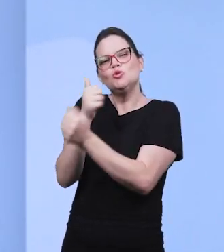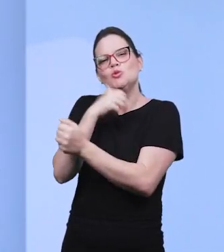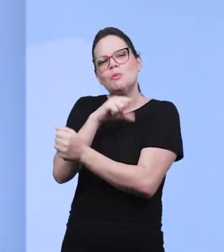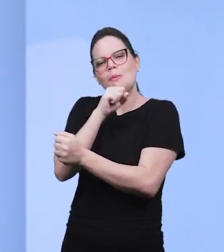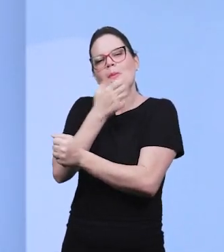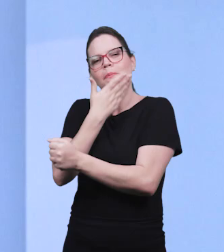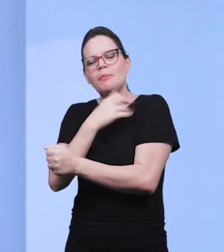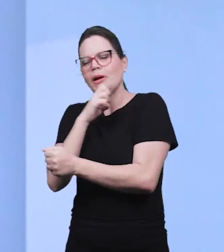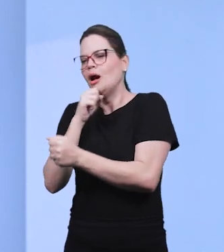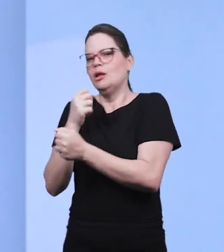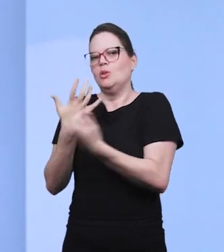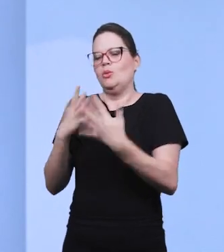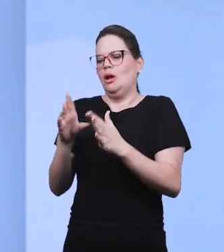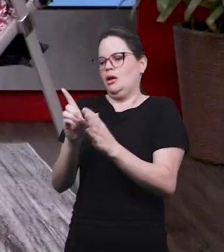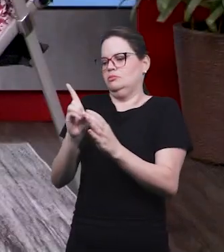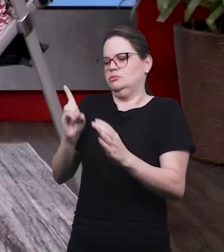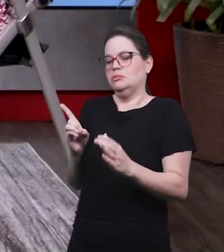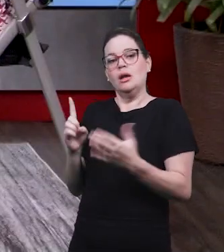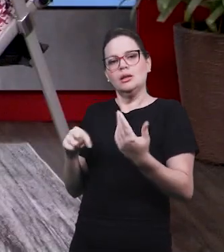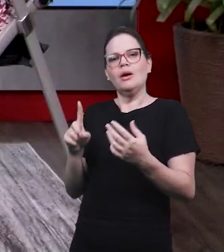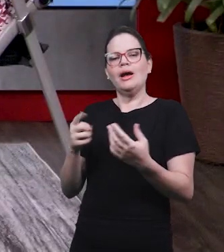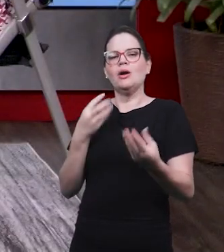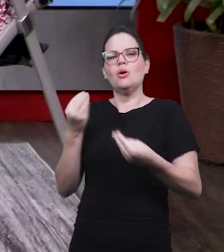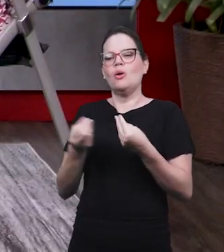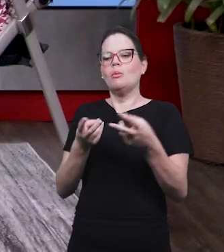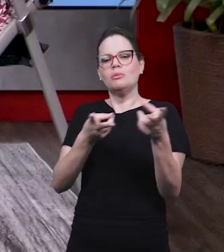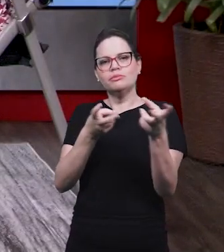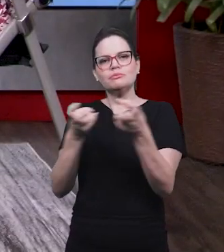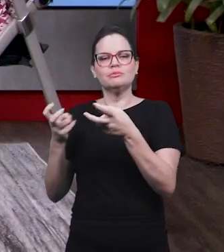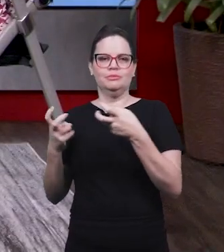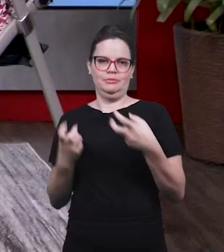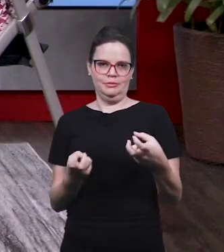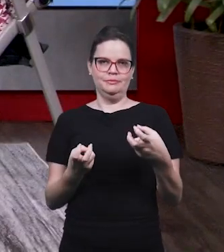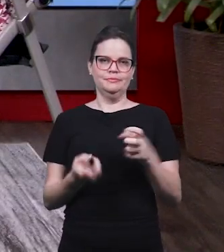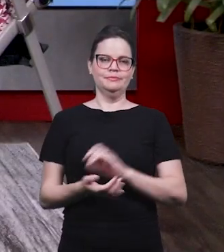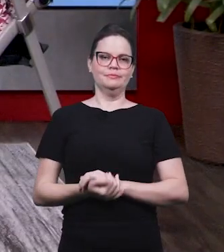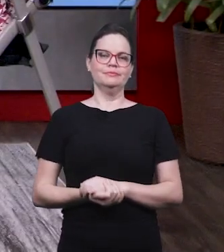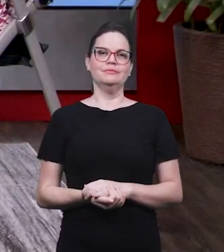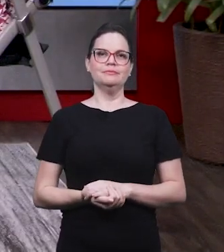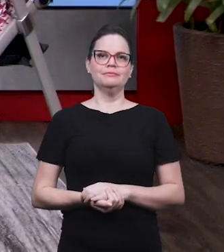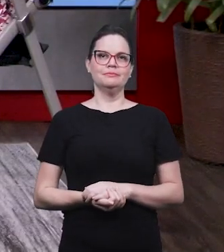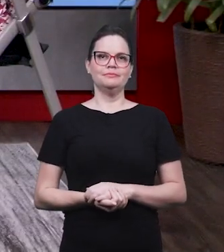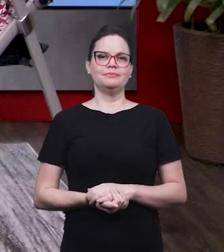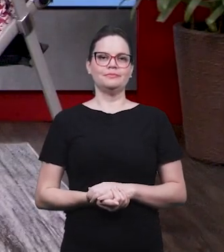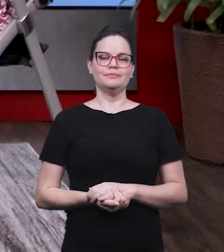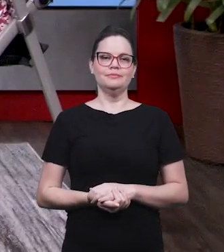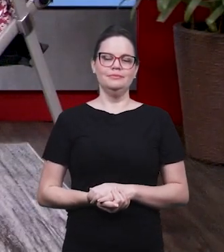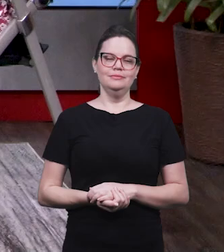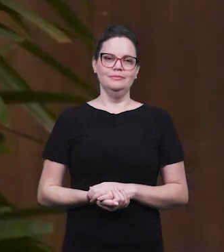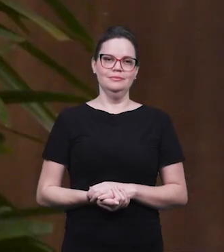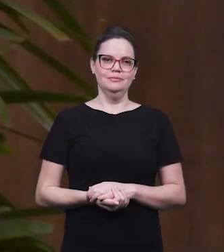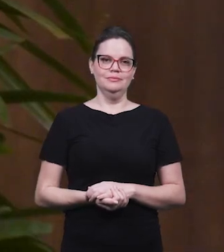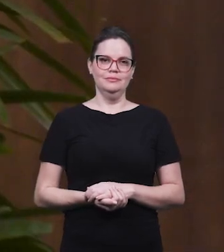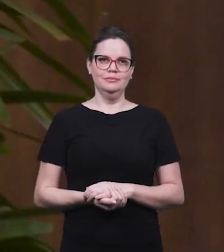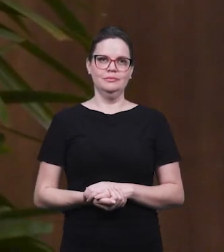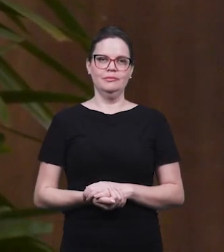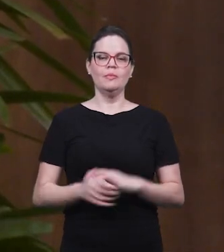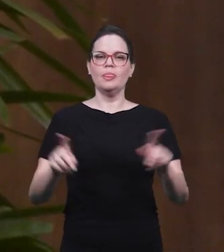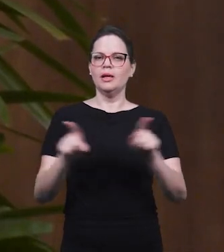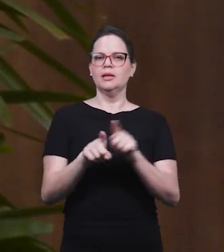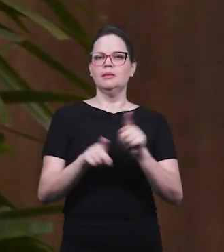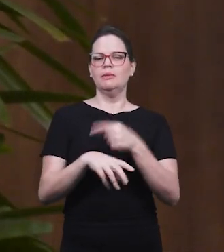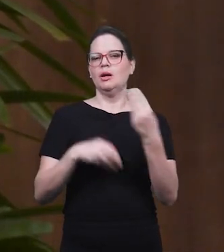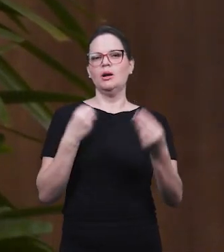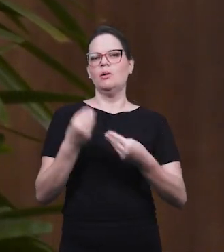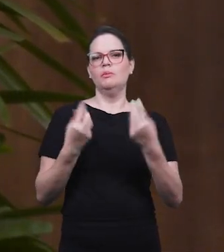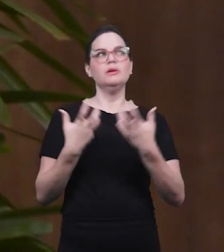Isso já é uma forma de observar a criança. E esse tipo de comportamento